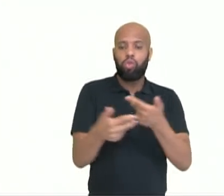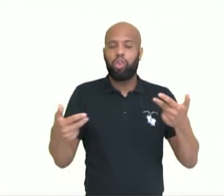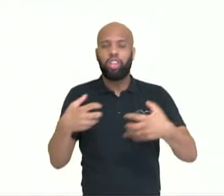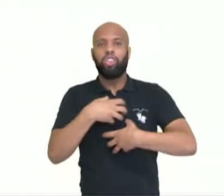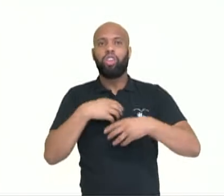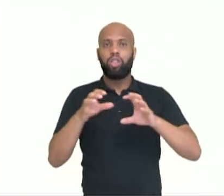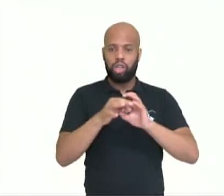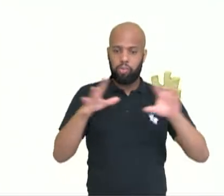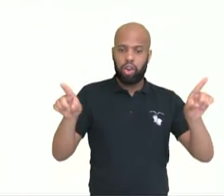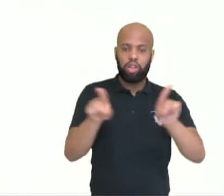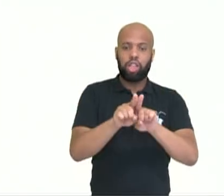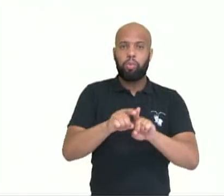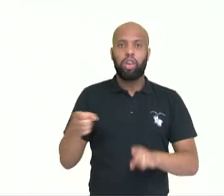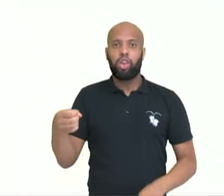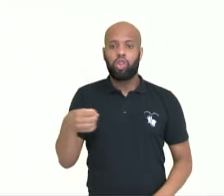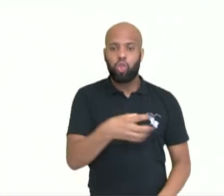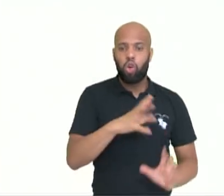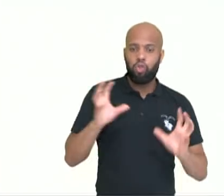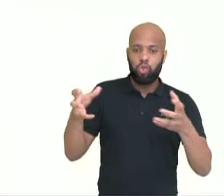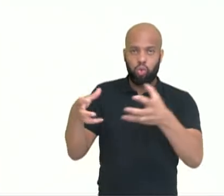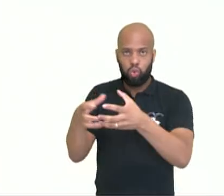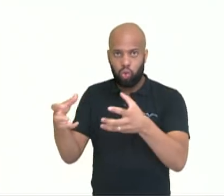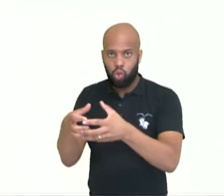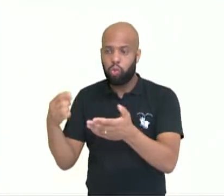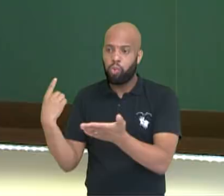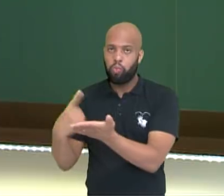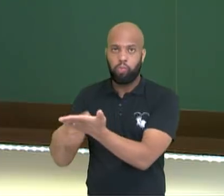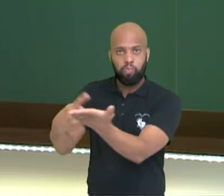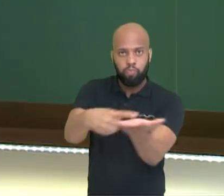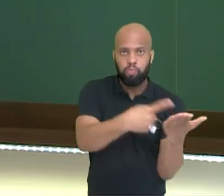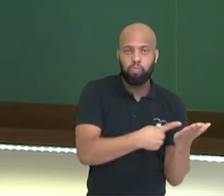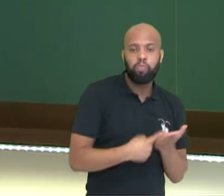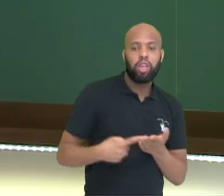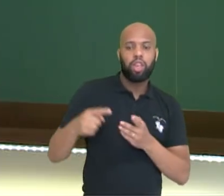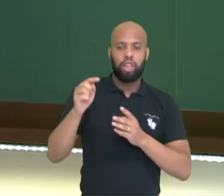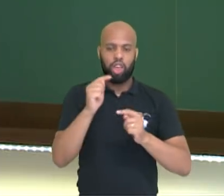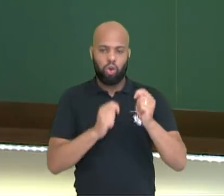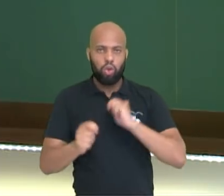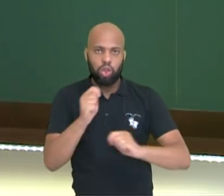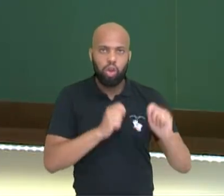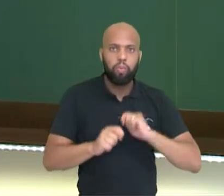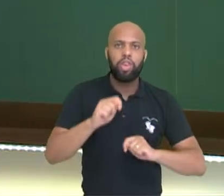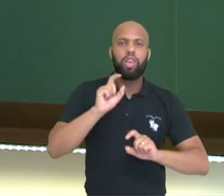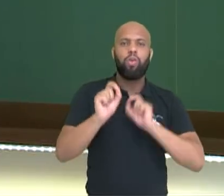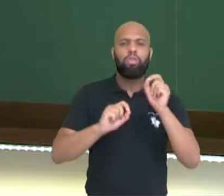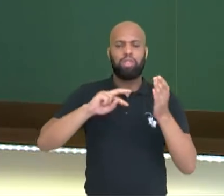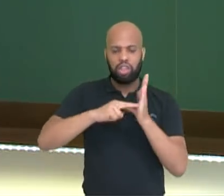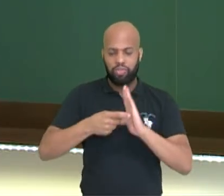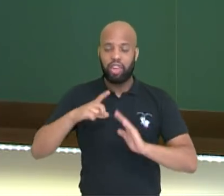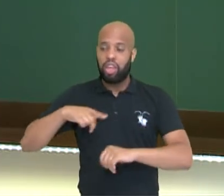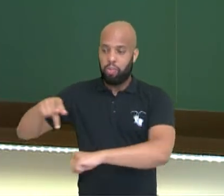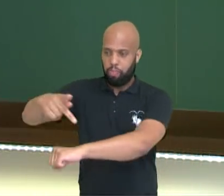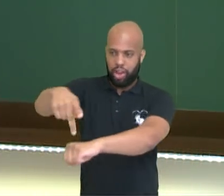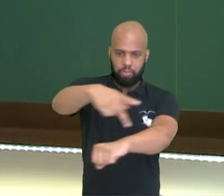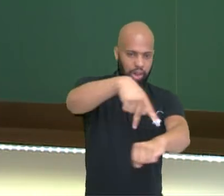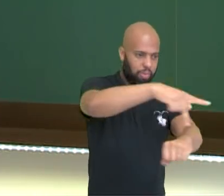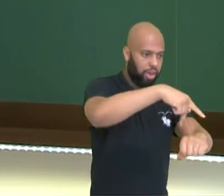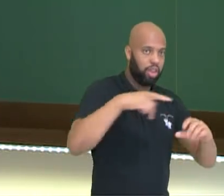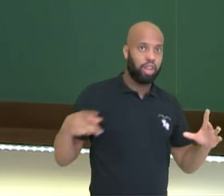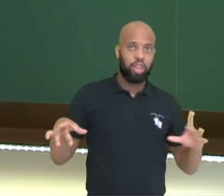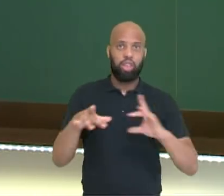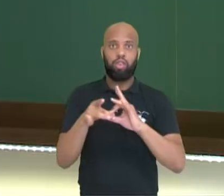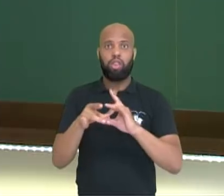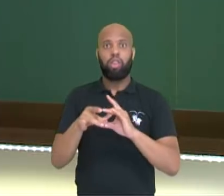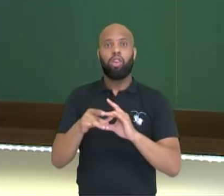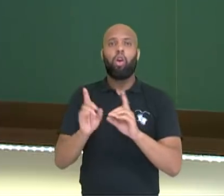E quando a gente fala em novos blocos econômicos, nós estamos falando em agrupamentos de países, cujo principal objetivo